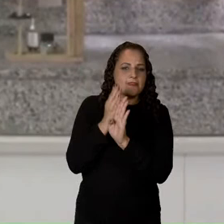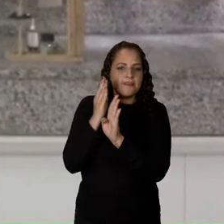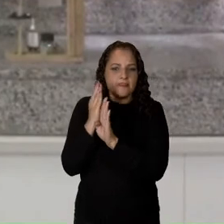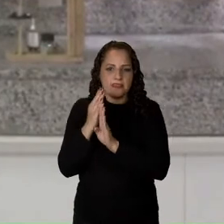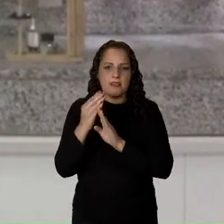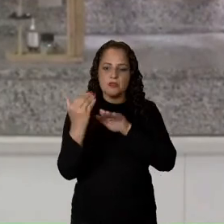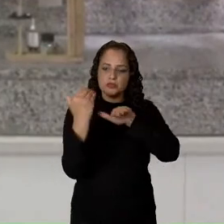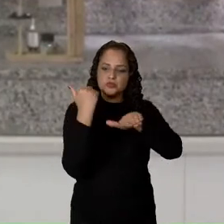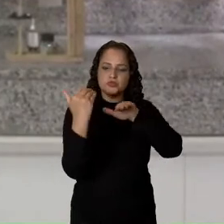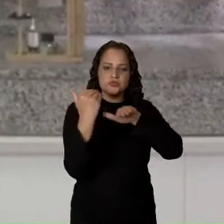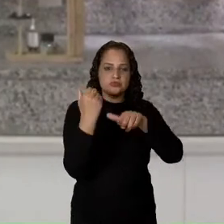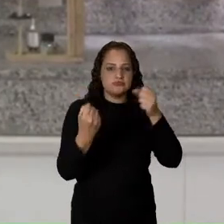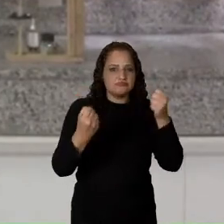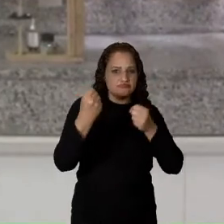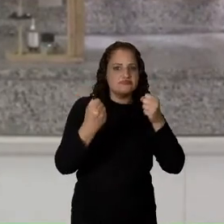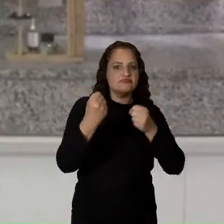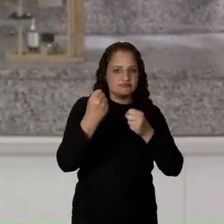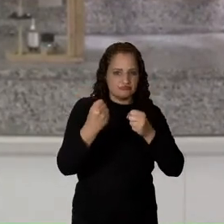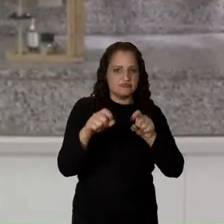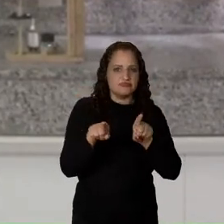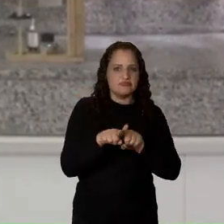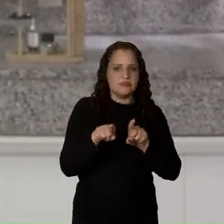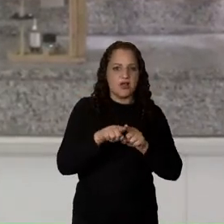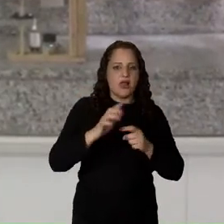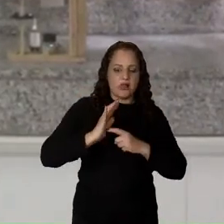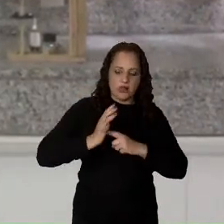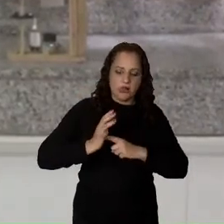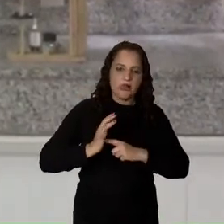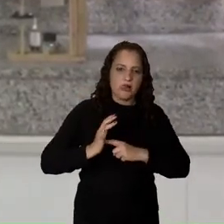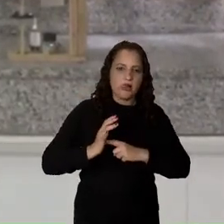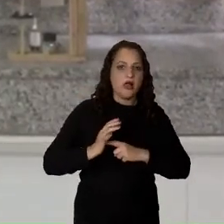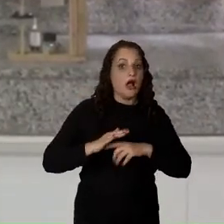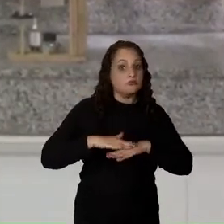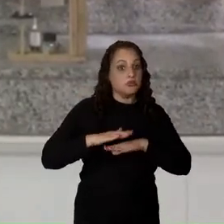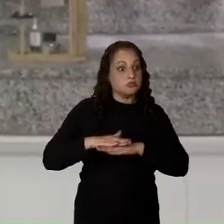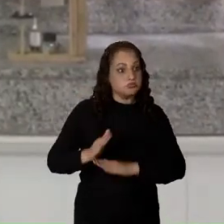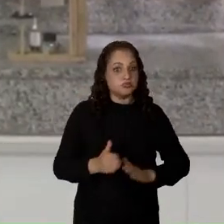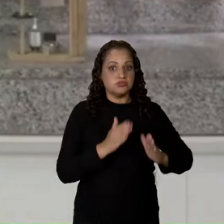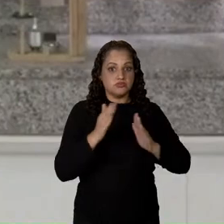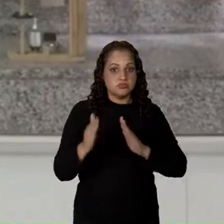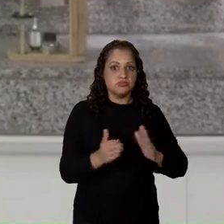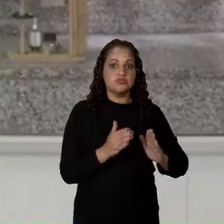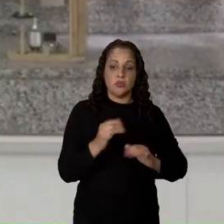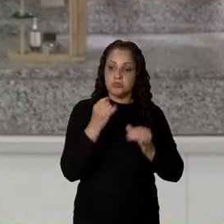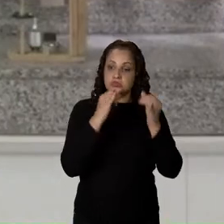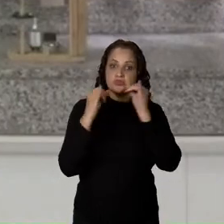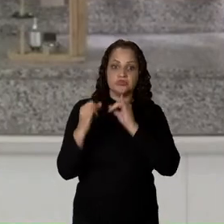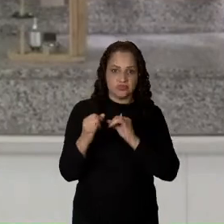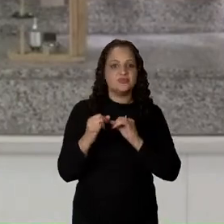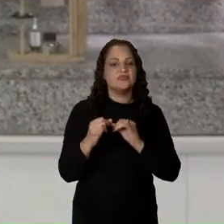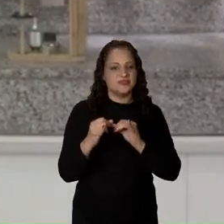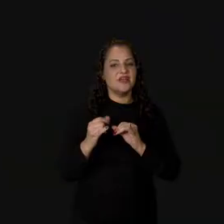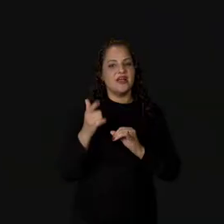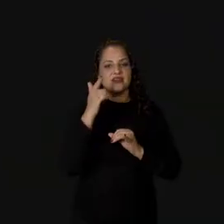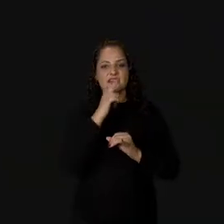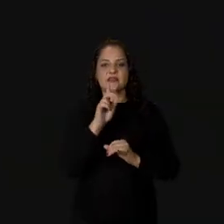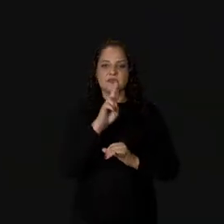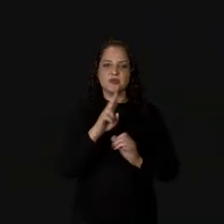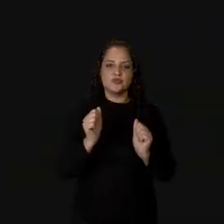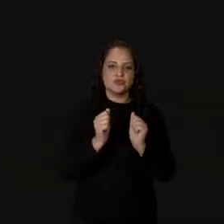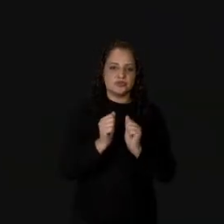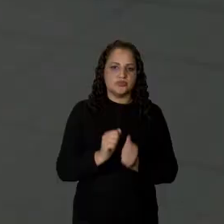rodovias, acionando as engrenagens e a bobina do motor, assim gerando energia, que será linkada na malha elétrica, junto com os outros tipos de fontes de